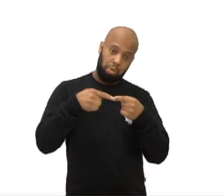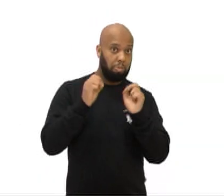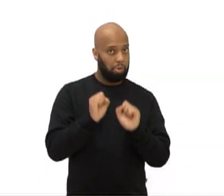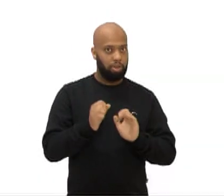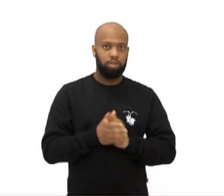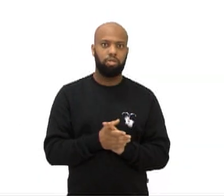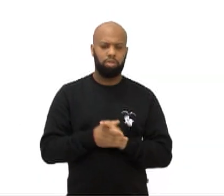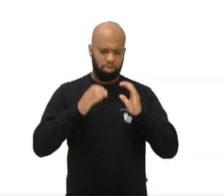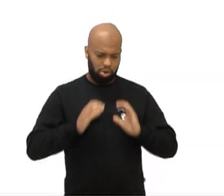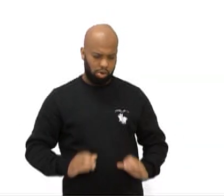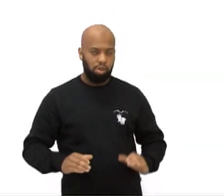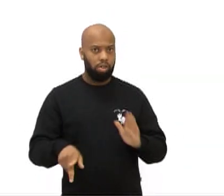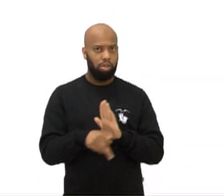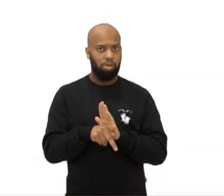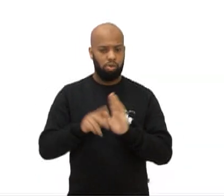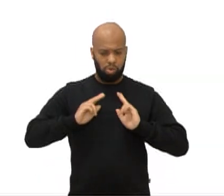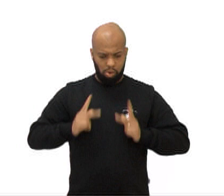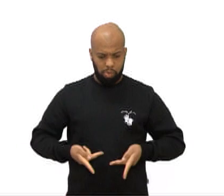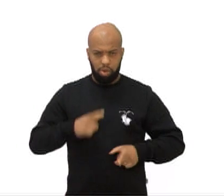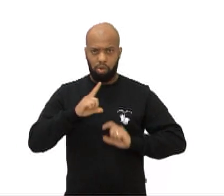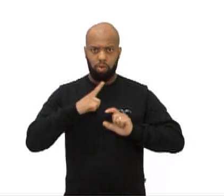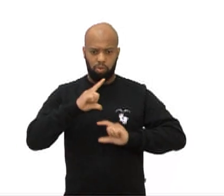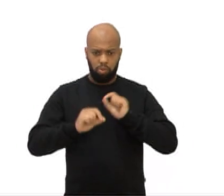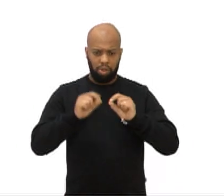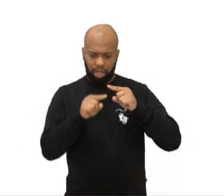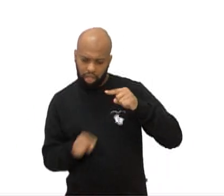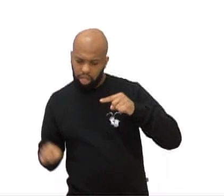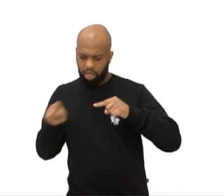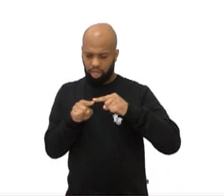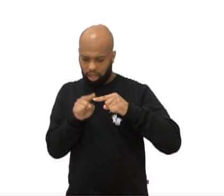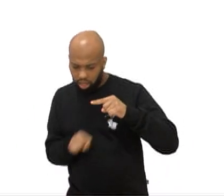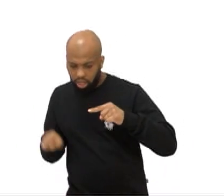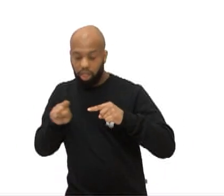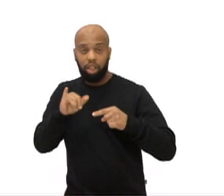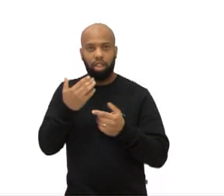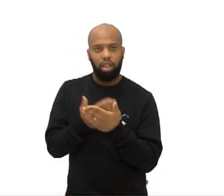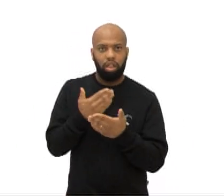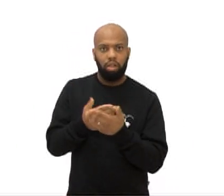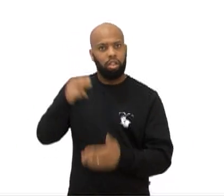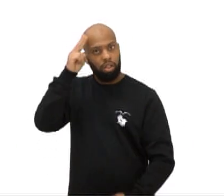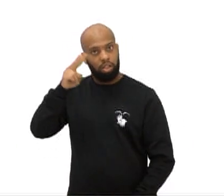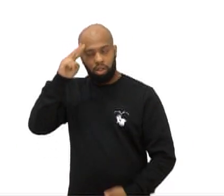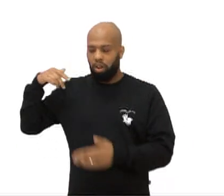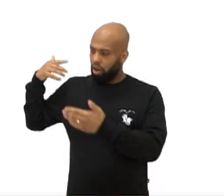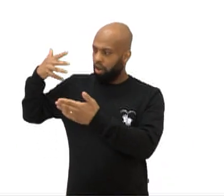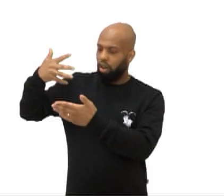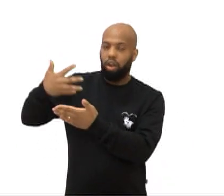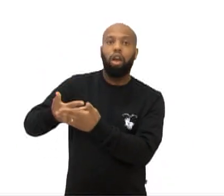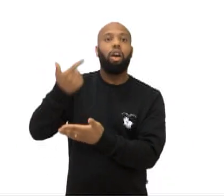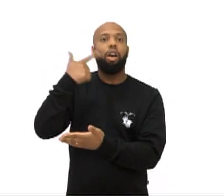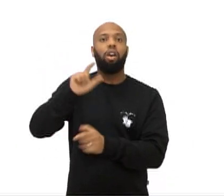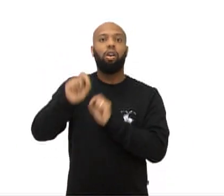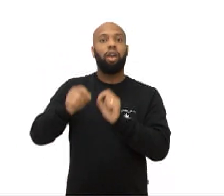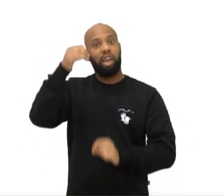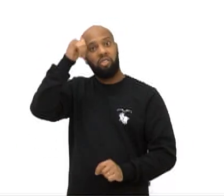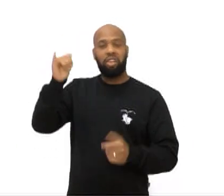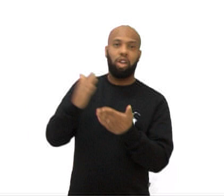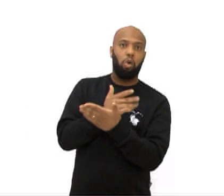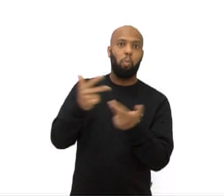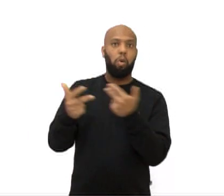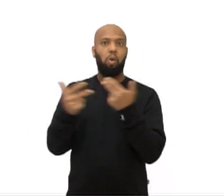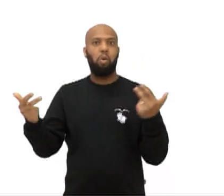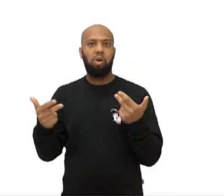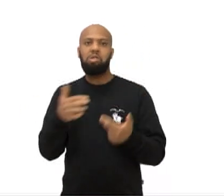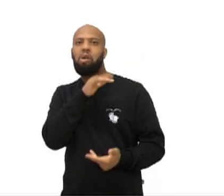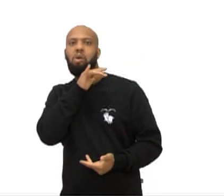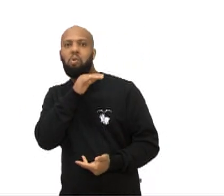os comportamentos humanos tendem a ser cíclicos, portanto, se estudamos história, podemos nos precaver para o futuro.